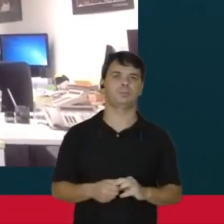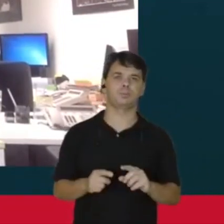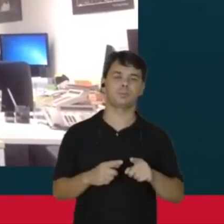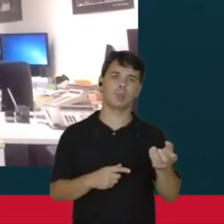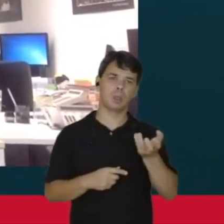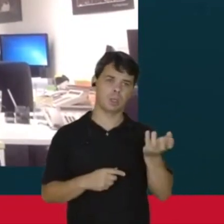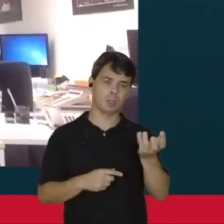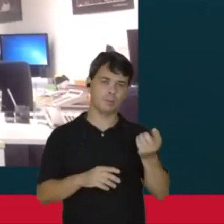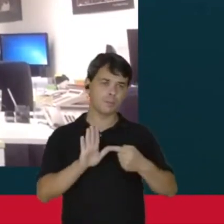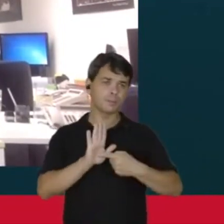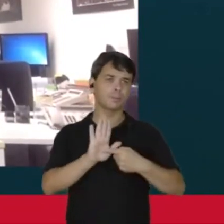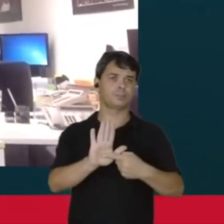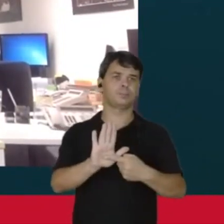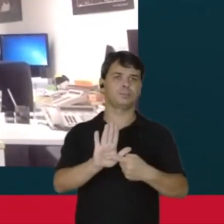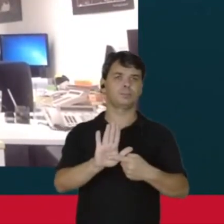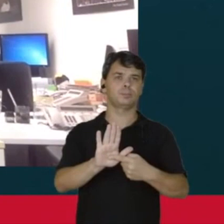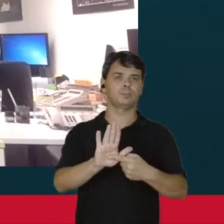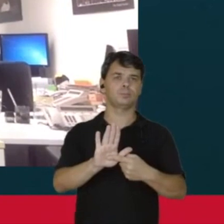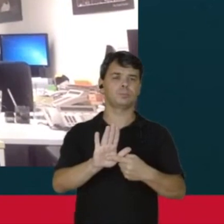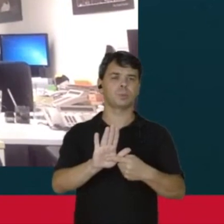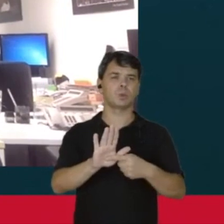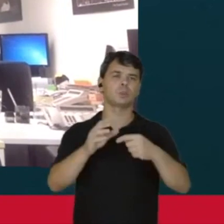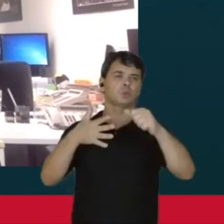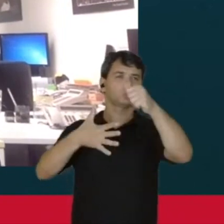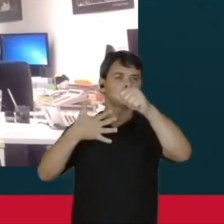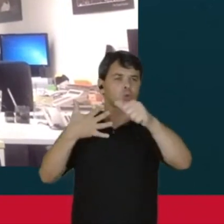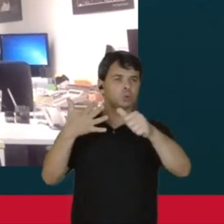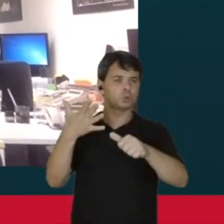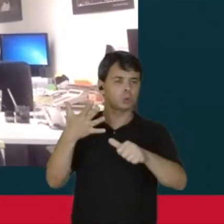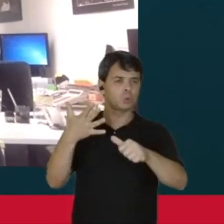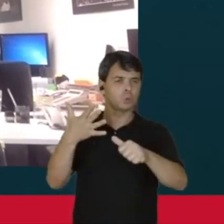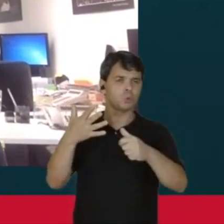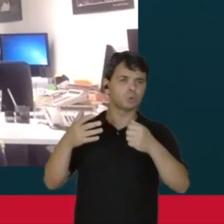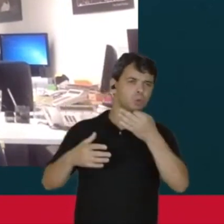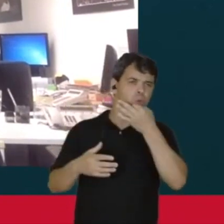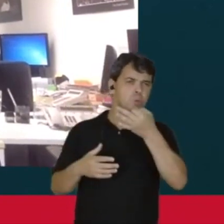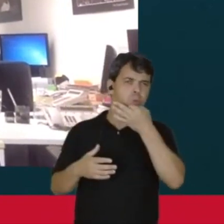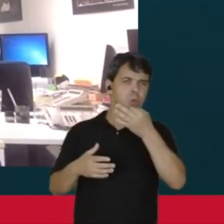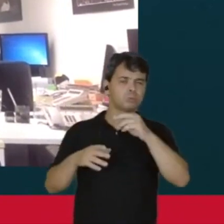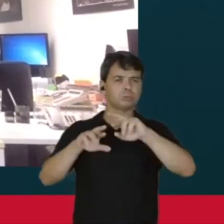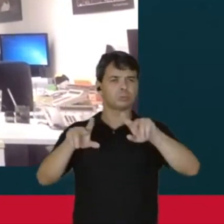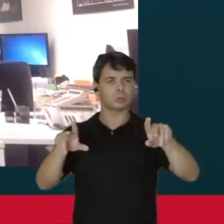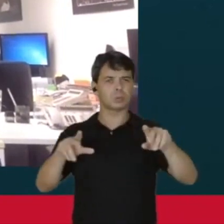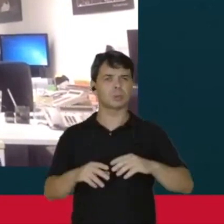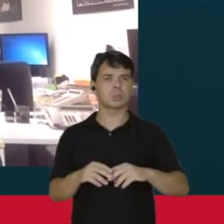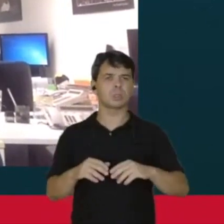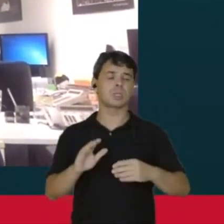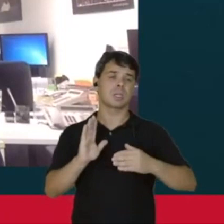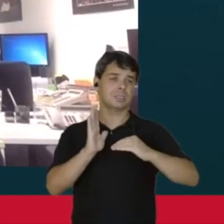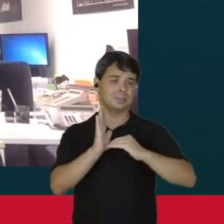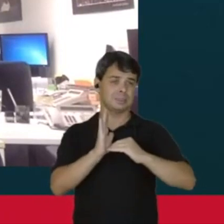só destacar alguns aspectos que têm gerado inclusive alguma polêmica no nosso campo, né, nas redes do